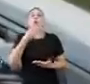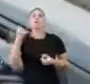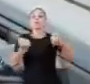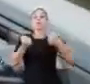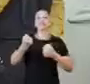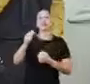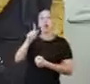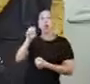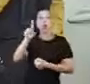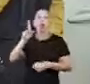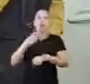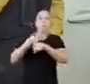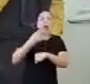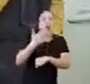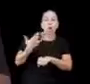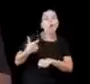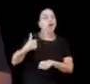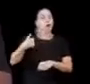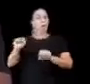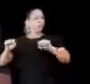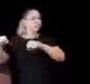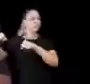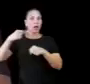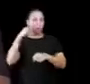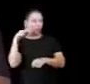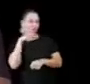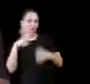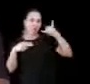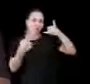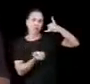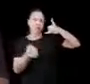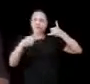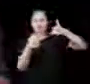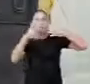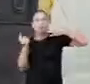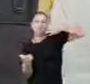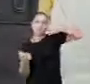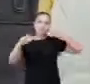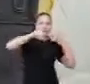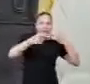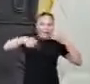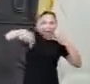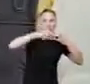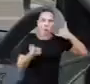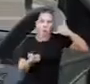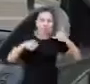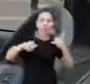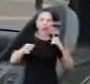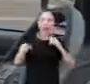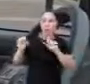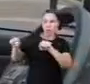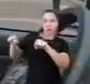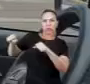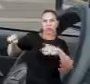rapaz no Gol Prata, eu na moto. E eu vi que ele estava no telefone. E ele não conseguiu girar o volante todo no retorno. Foi